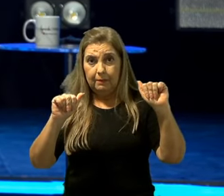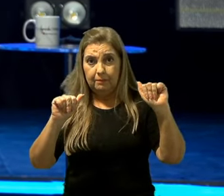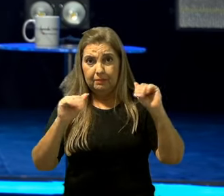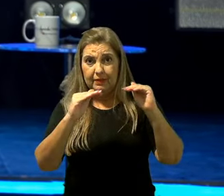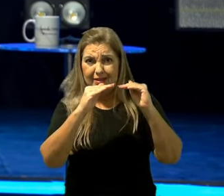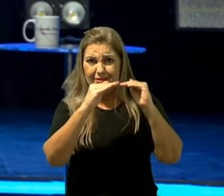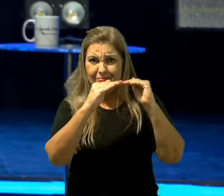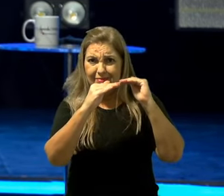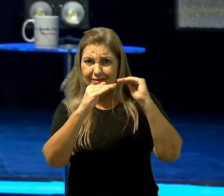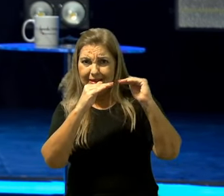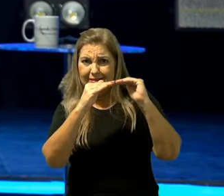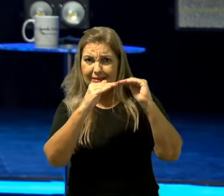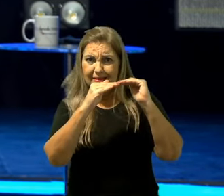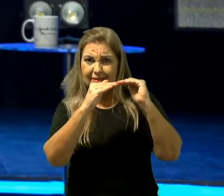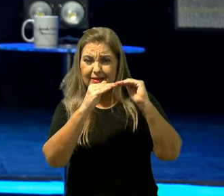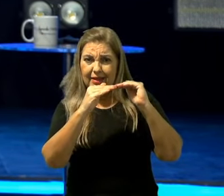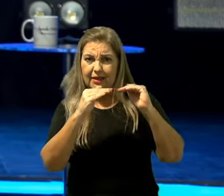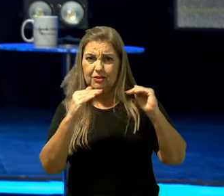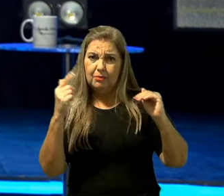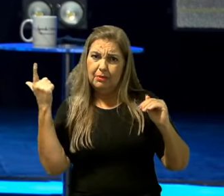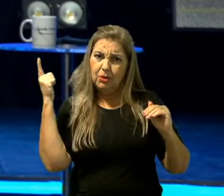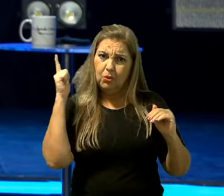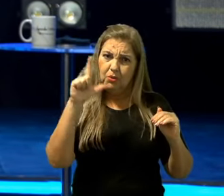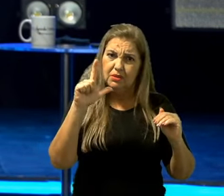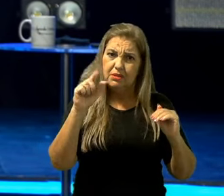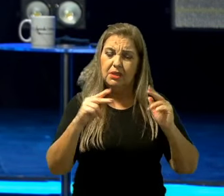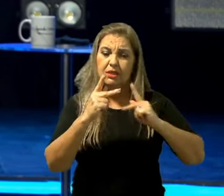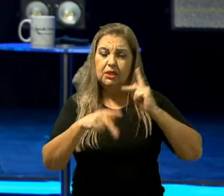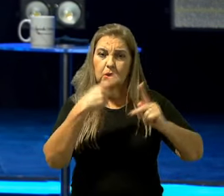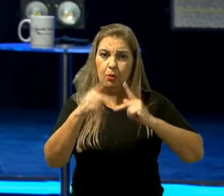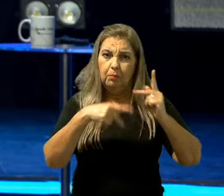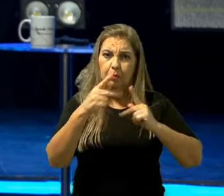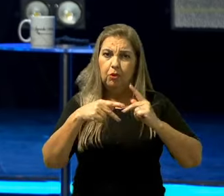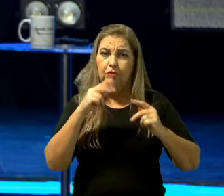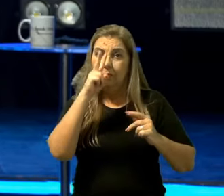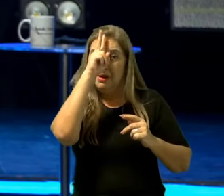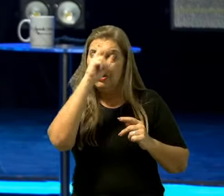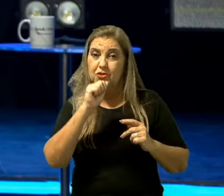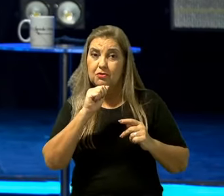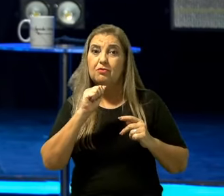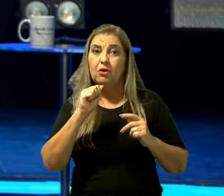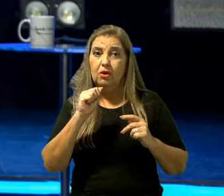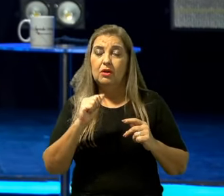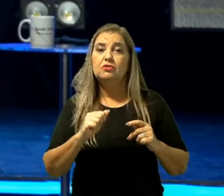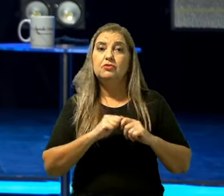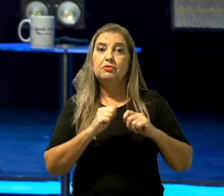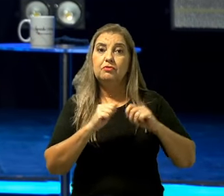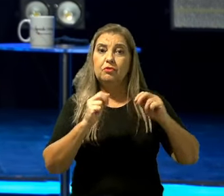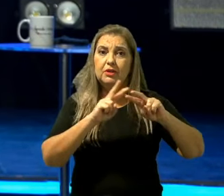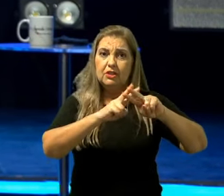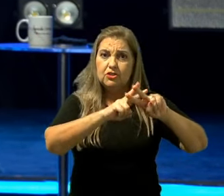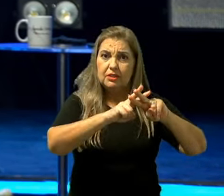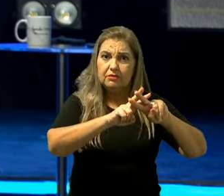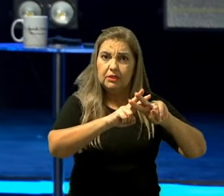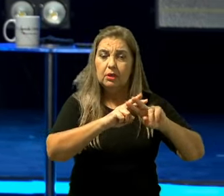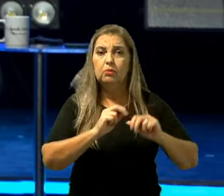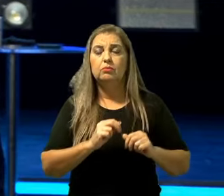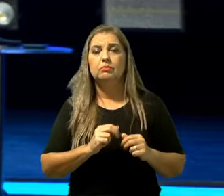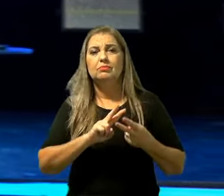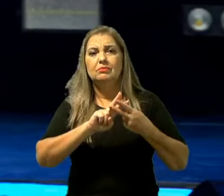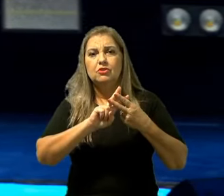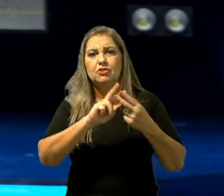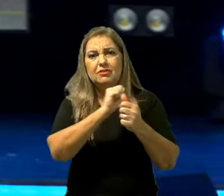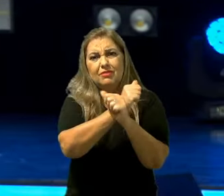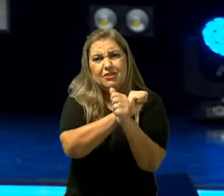estratégia para dominar um povo mais forte e numeroso foi a escravidão. Eu li, vocês leram aqui. Não foi ninguém